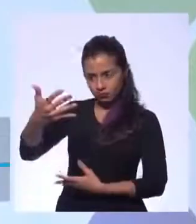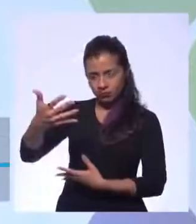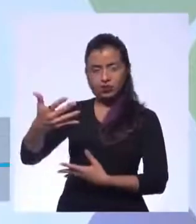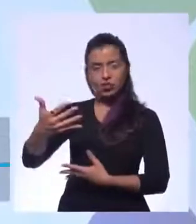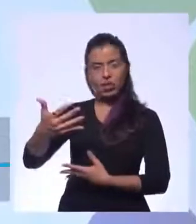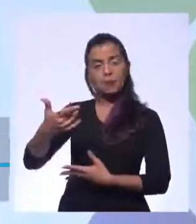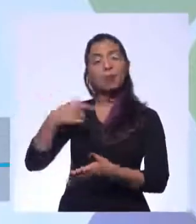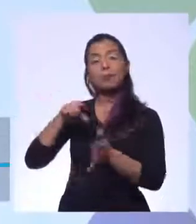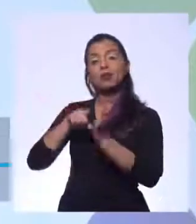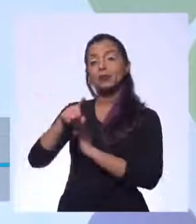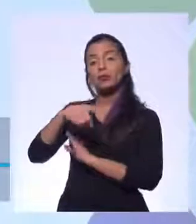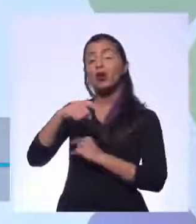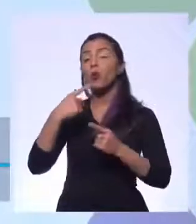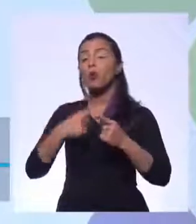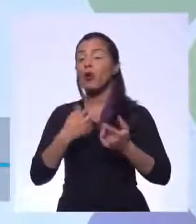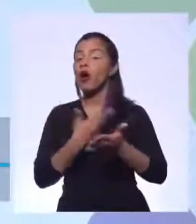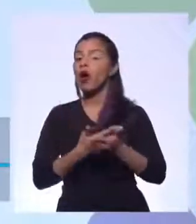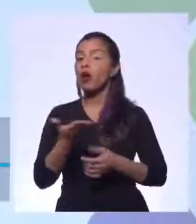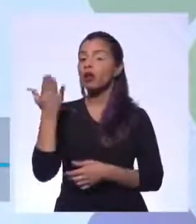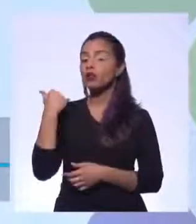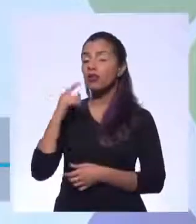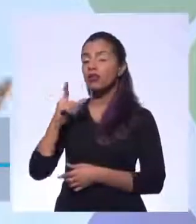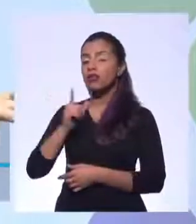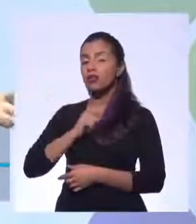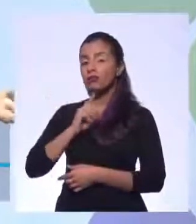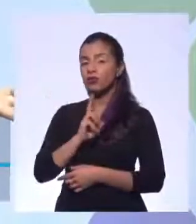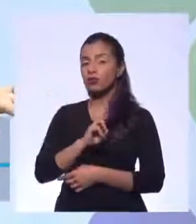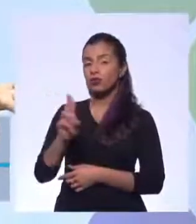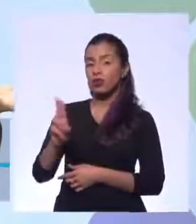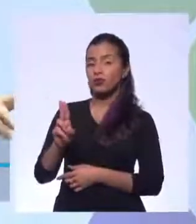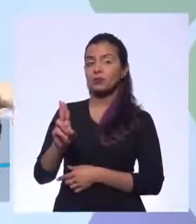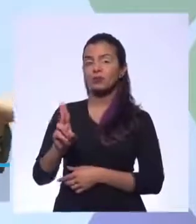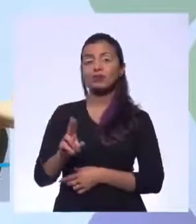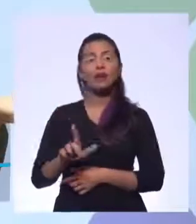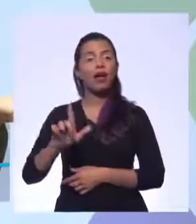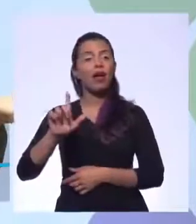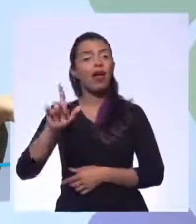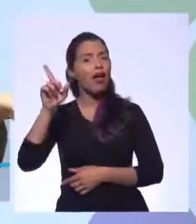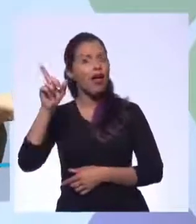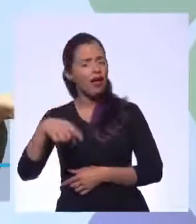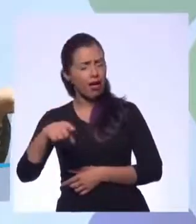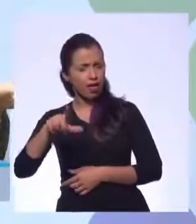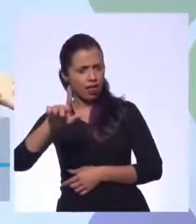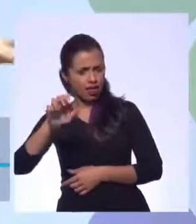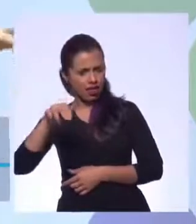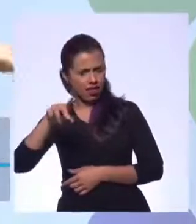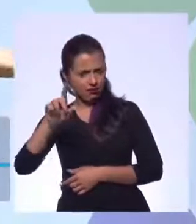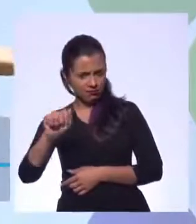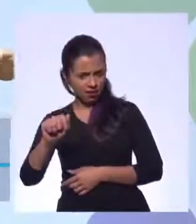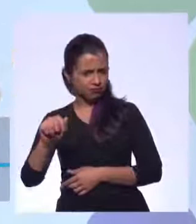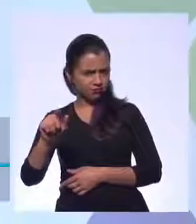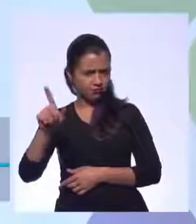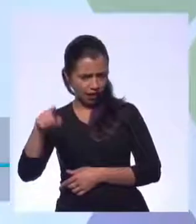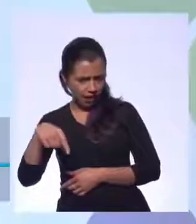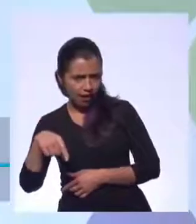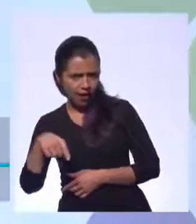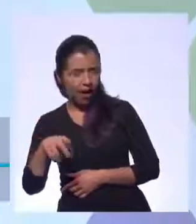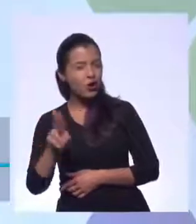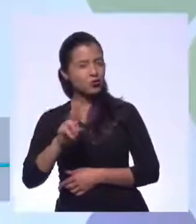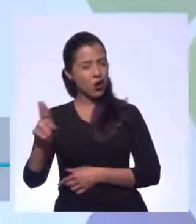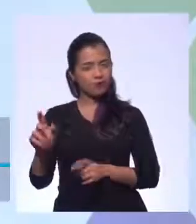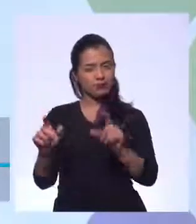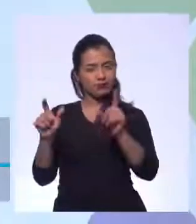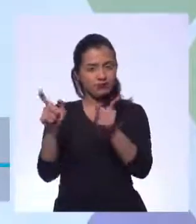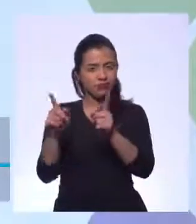aula anterior, a gente tinha um nome, o nome da aula era É Lenda? Era uma pergunta, aula de terça-feira. É lenda? E aí a gente